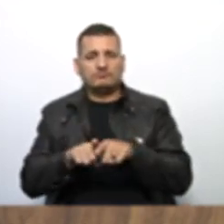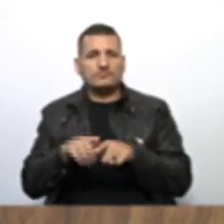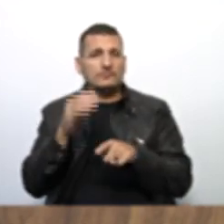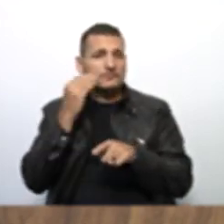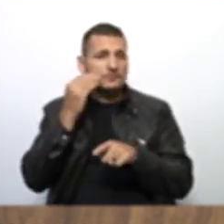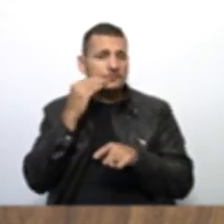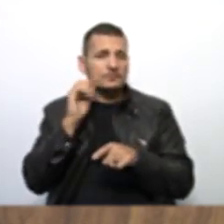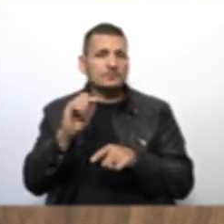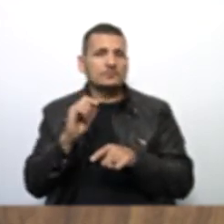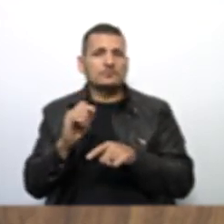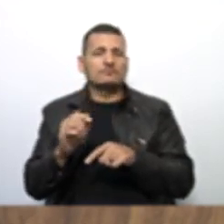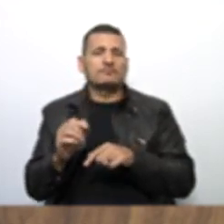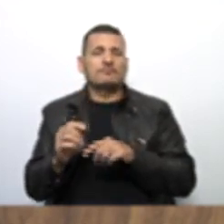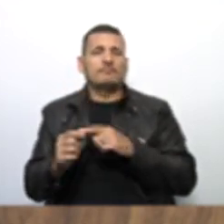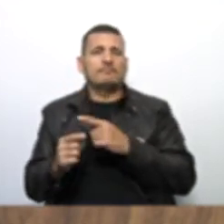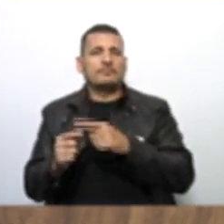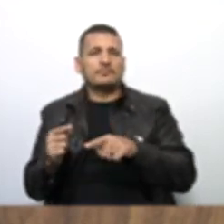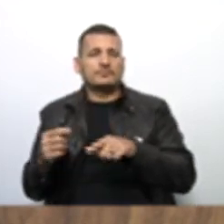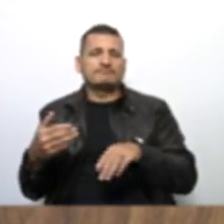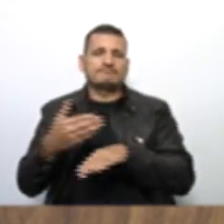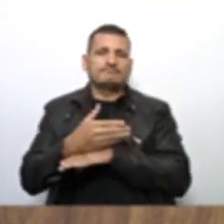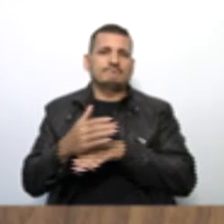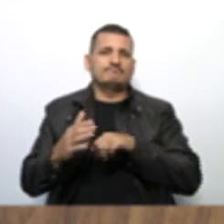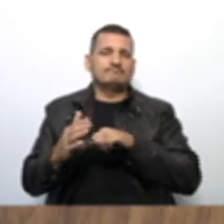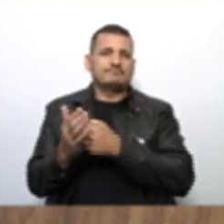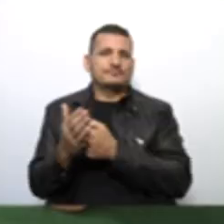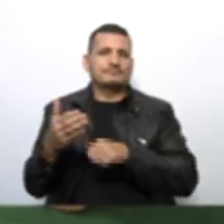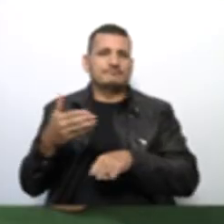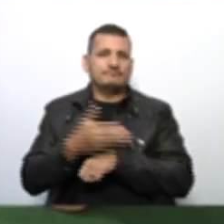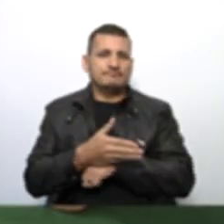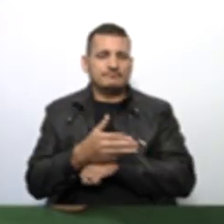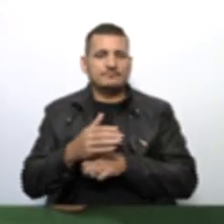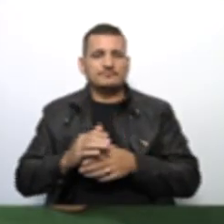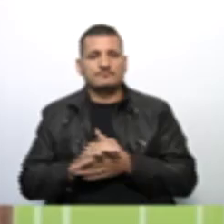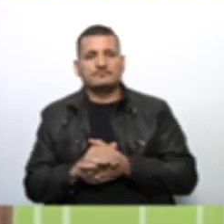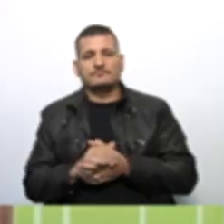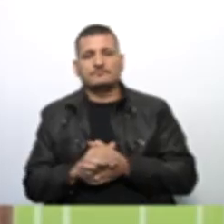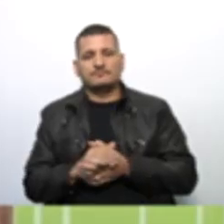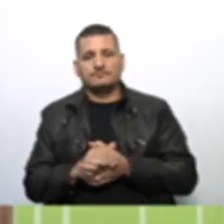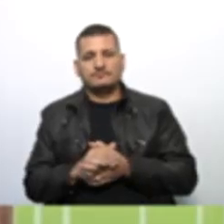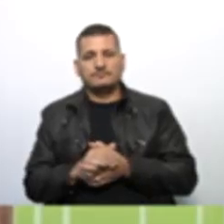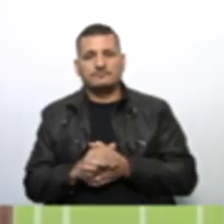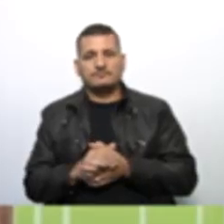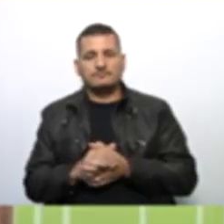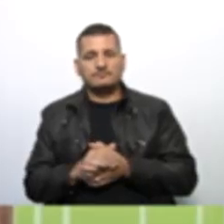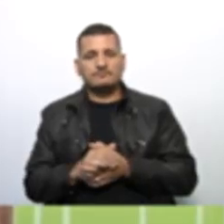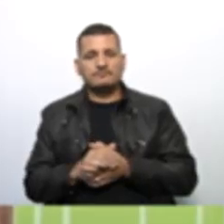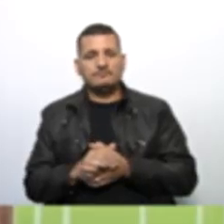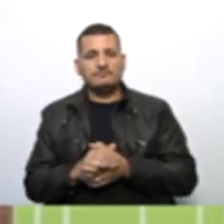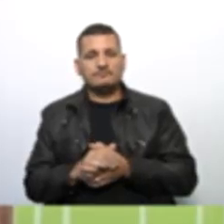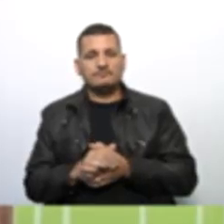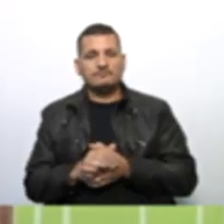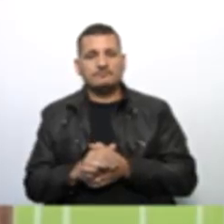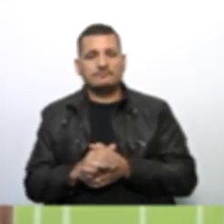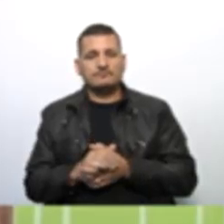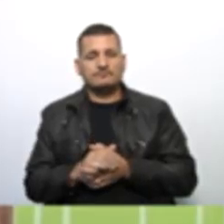ao máximo esse tipo de invasão. É isso, professor? Correto. Continuando, pegando o gancho do professor, se